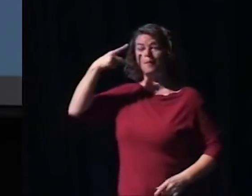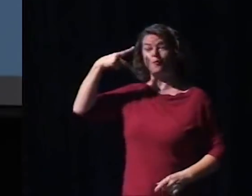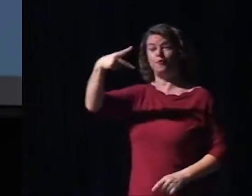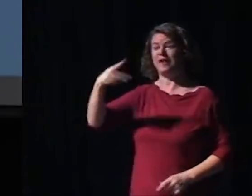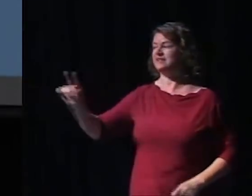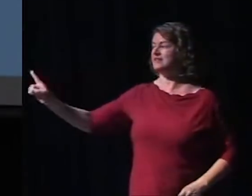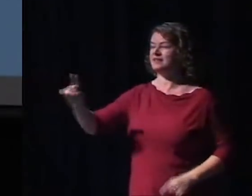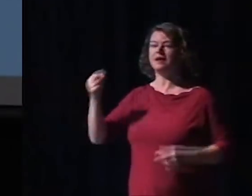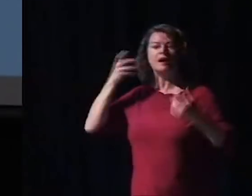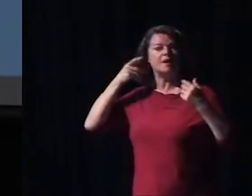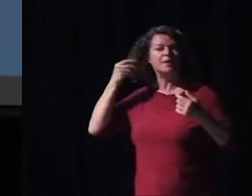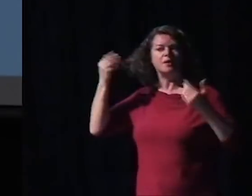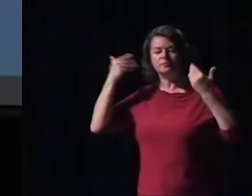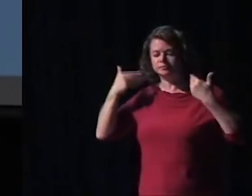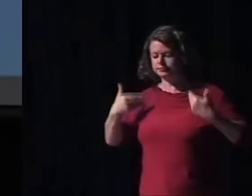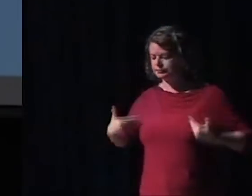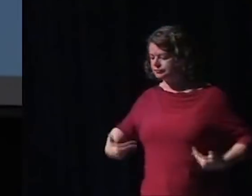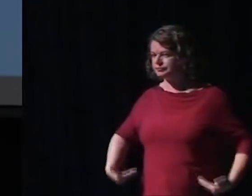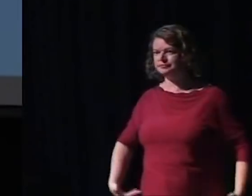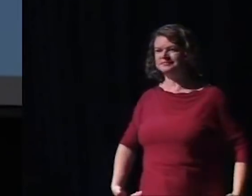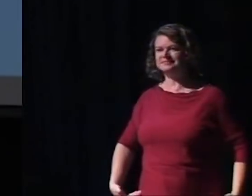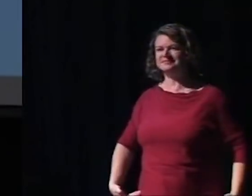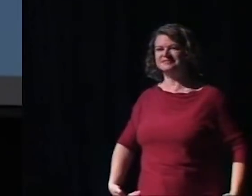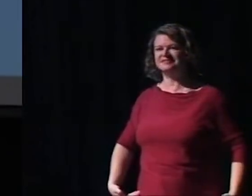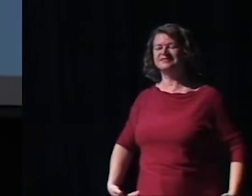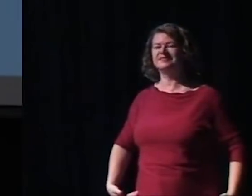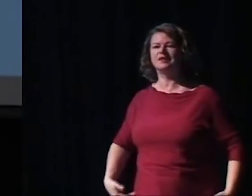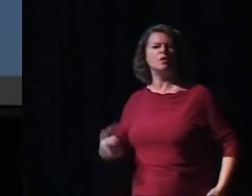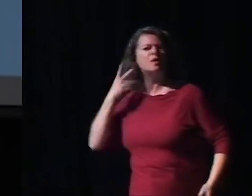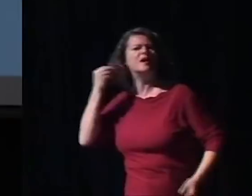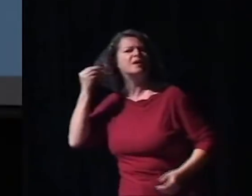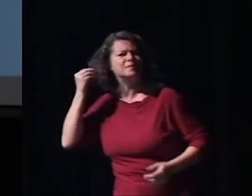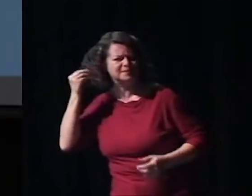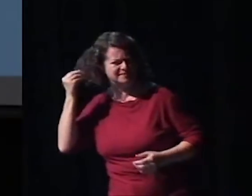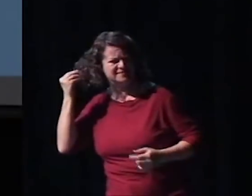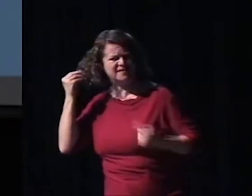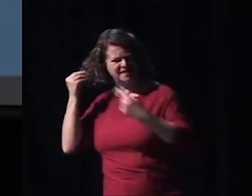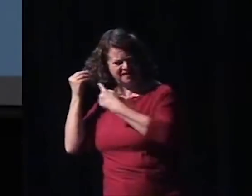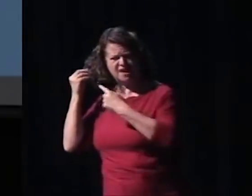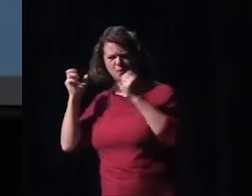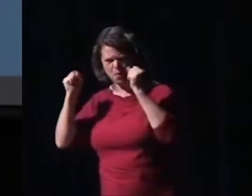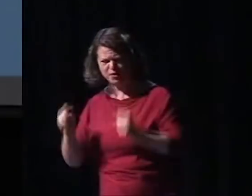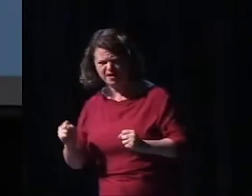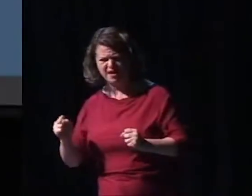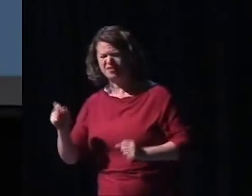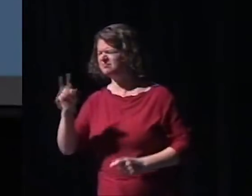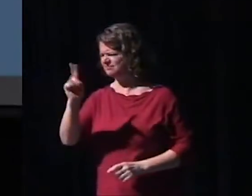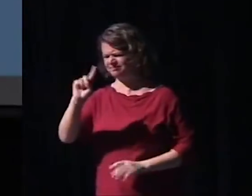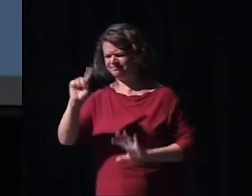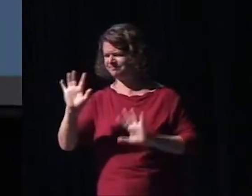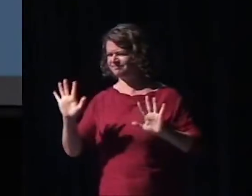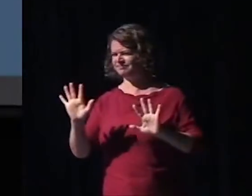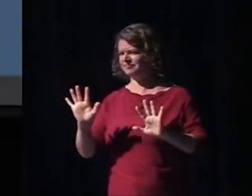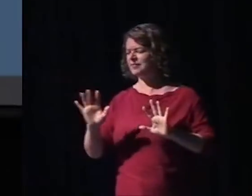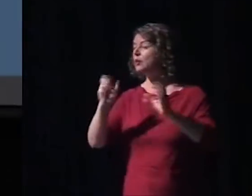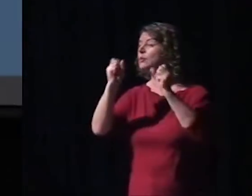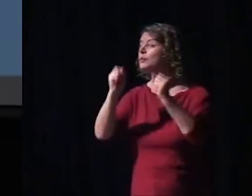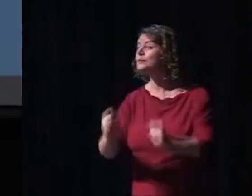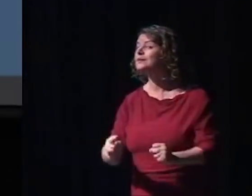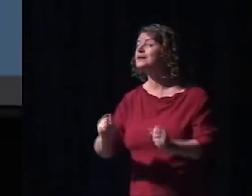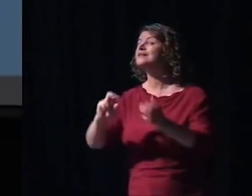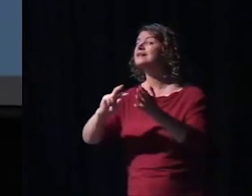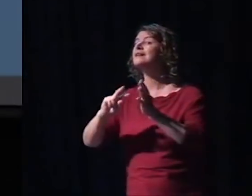o cabelo não tinha nenhum poder. O poder estava no voto de